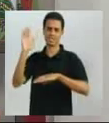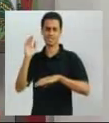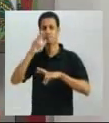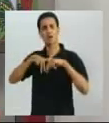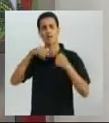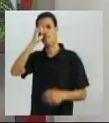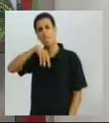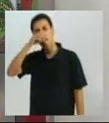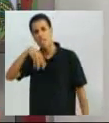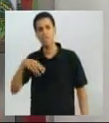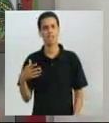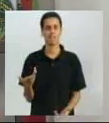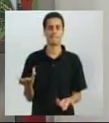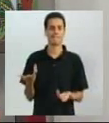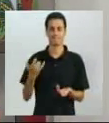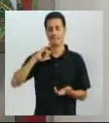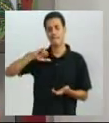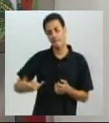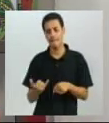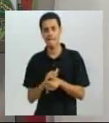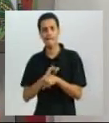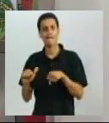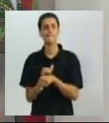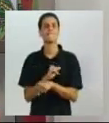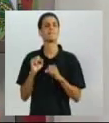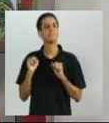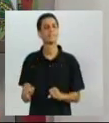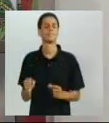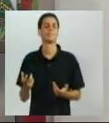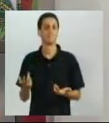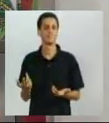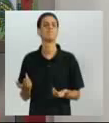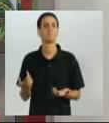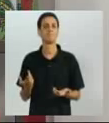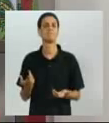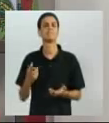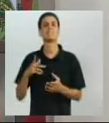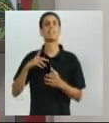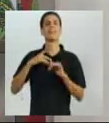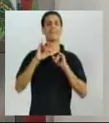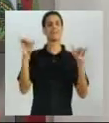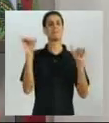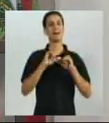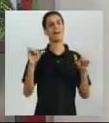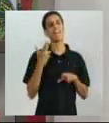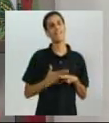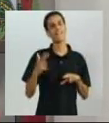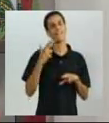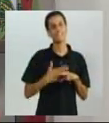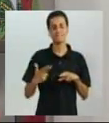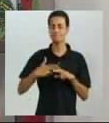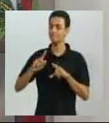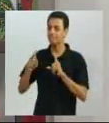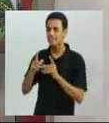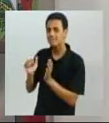poder, por alguns caminhos que eventualmente acabaram lá dentro das campanhas eleitorais daqueles que estavam na base